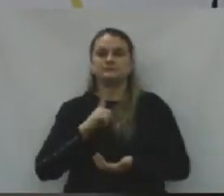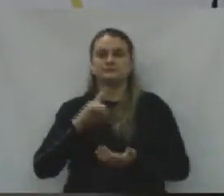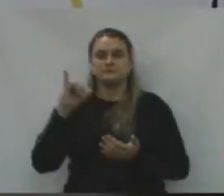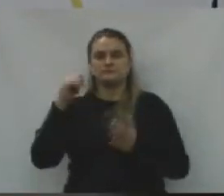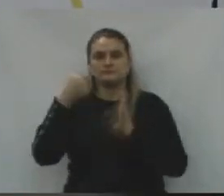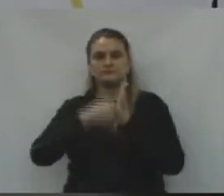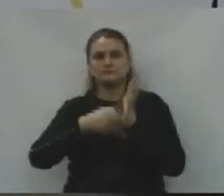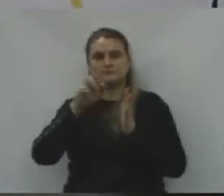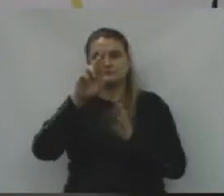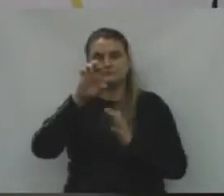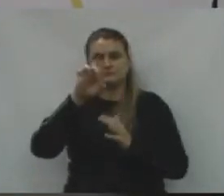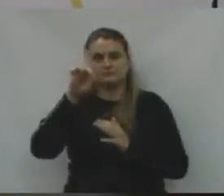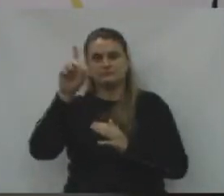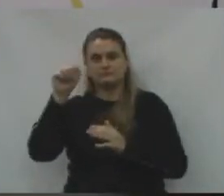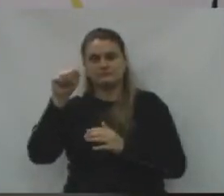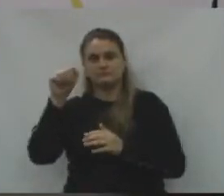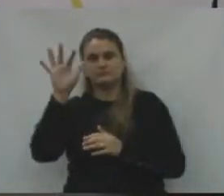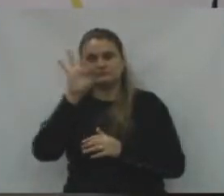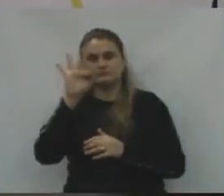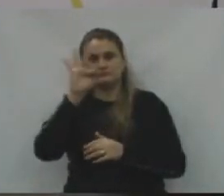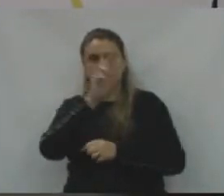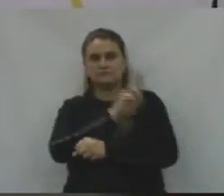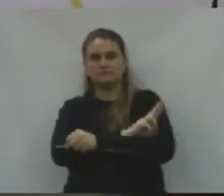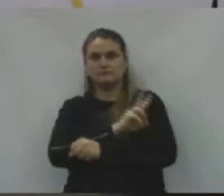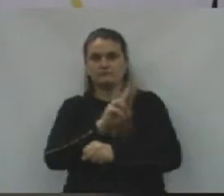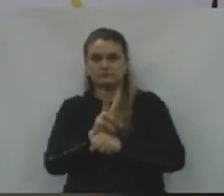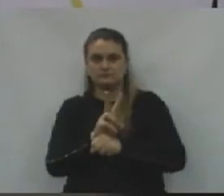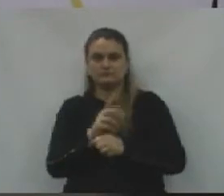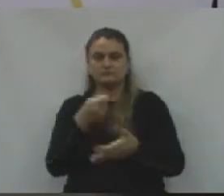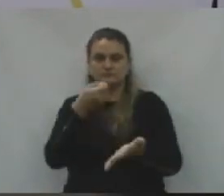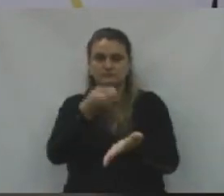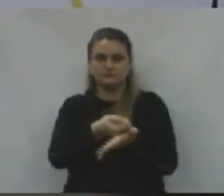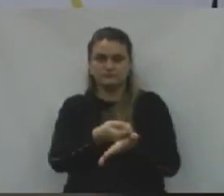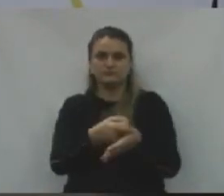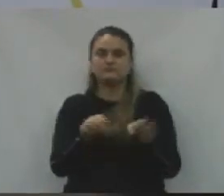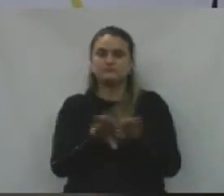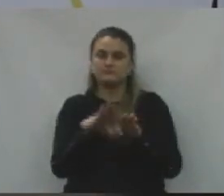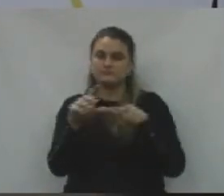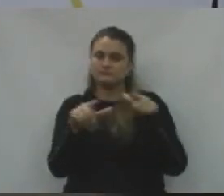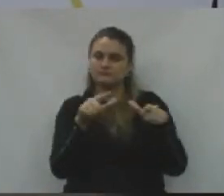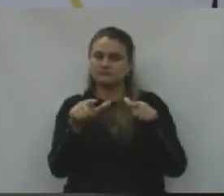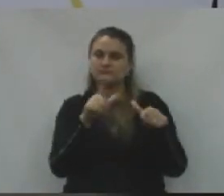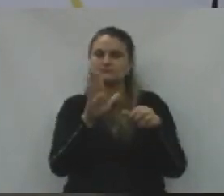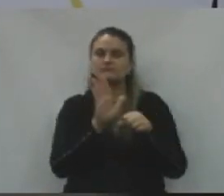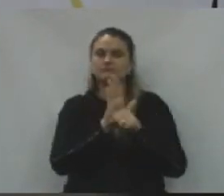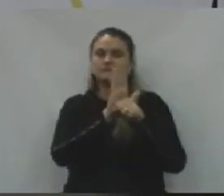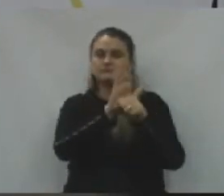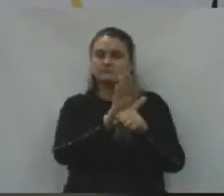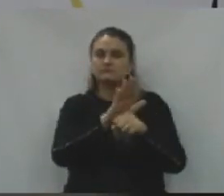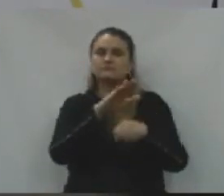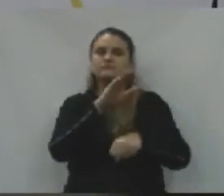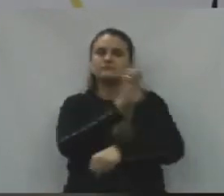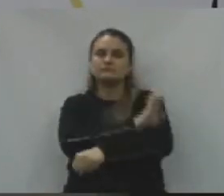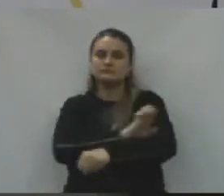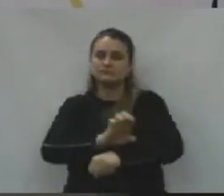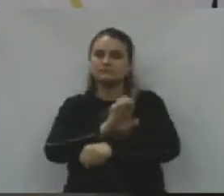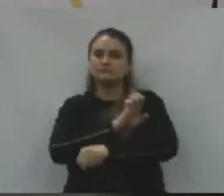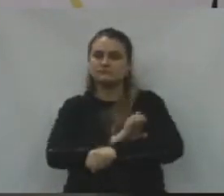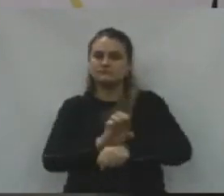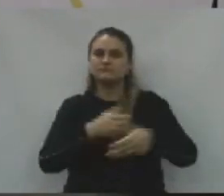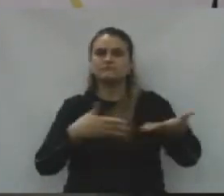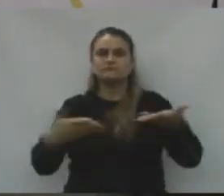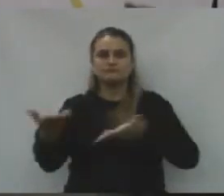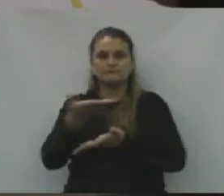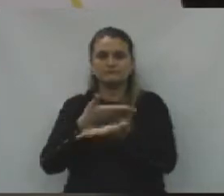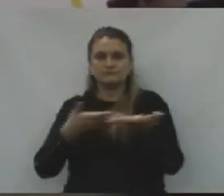direto pela Uniuv, em que expandimos, inclusive, nossos serviços, colocando cada vez mais estagiários para atender